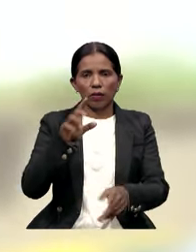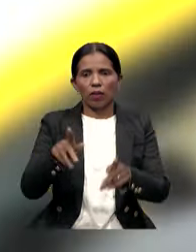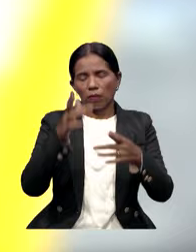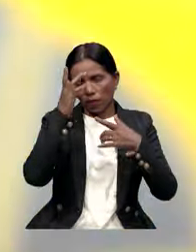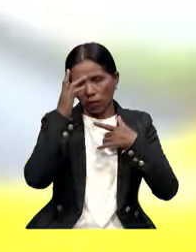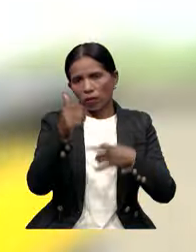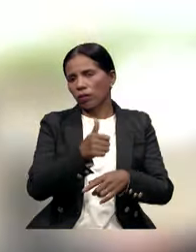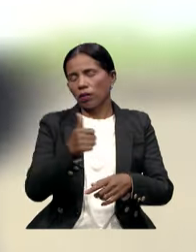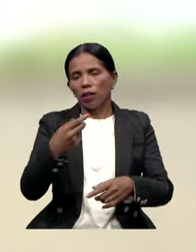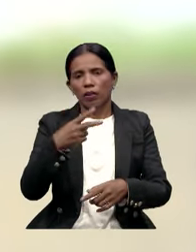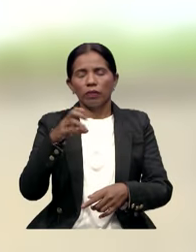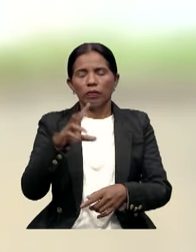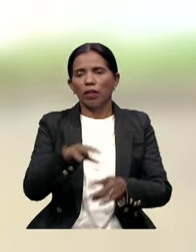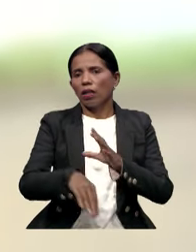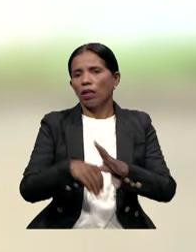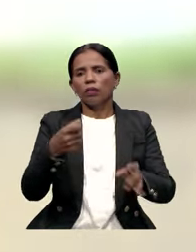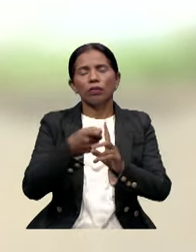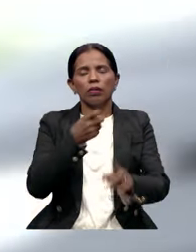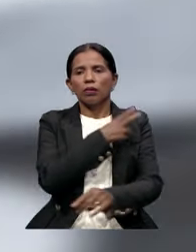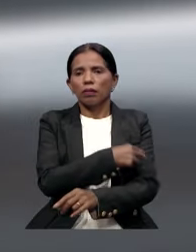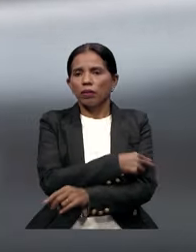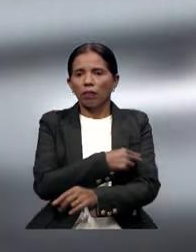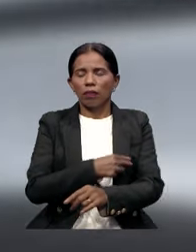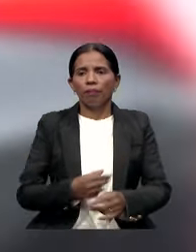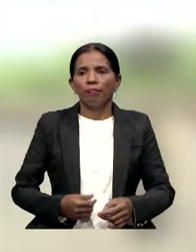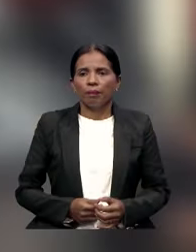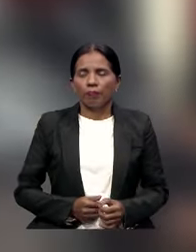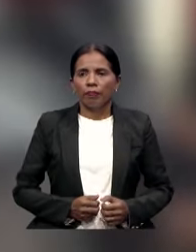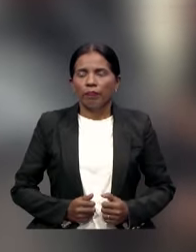balong makalai ses husi tratamento Adair Tusimenes, Benguinda Simenes, SGMN.